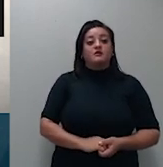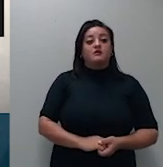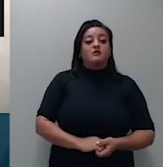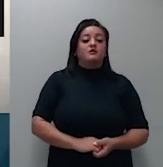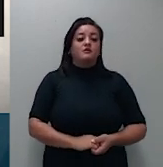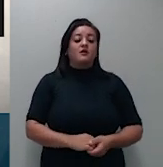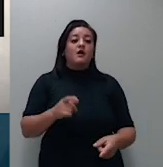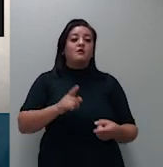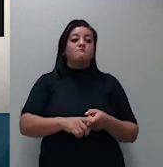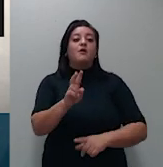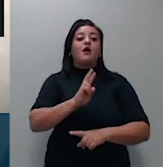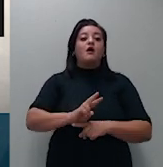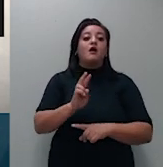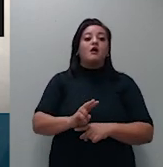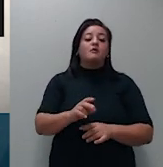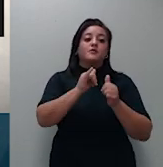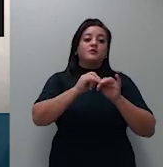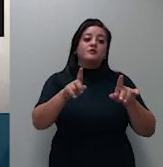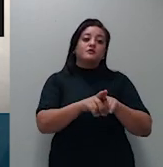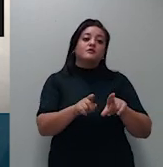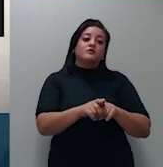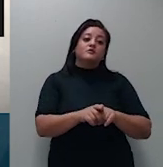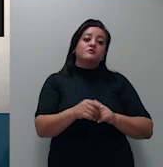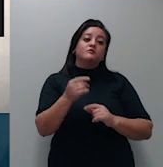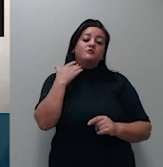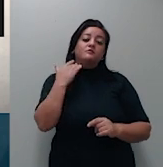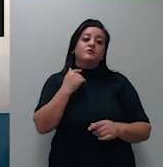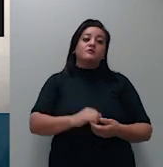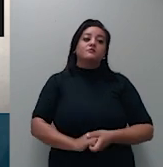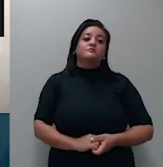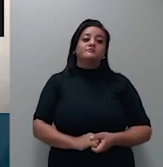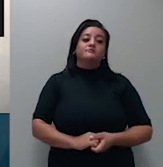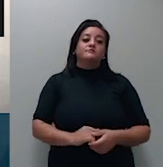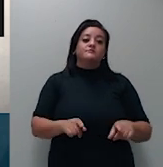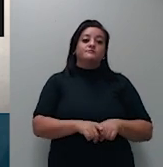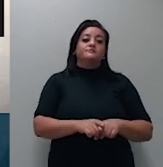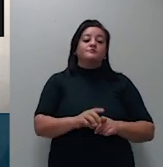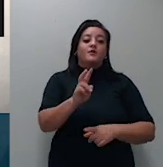proteção sigilo bancário também possui Guarida